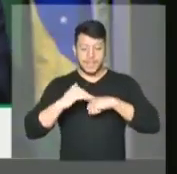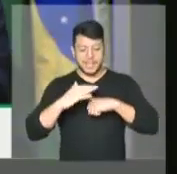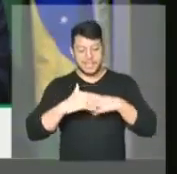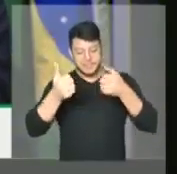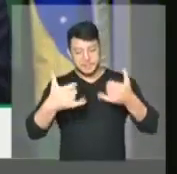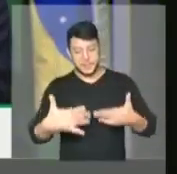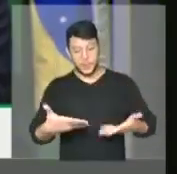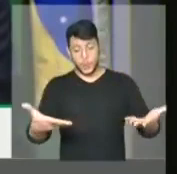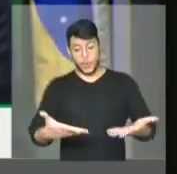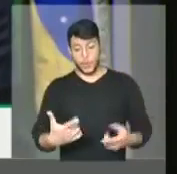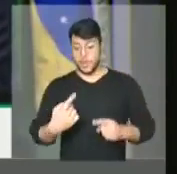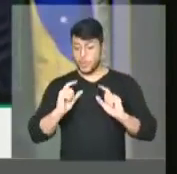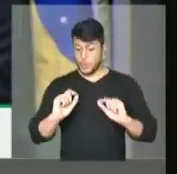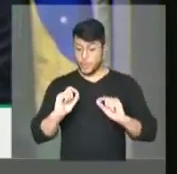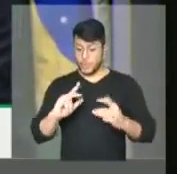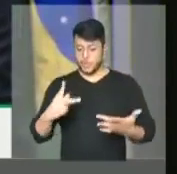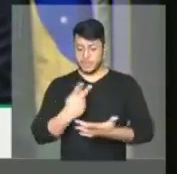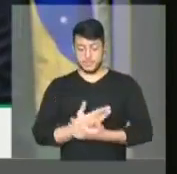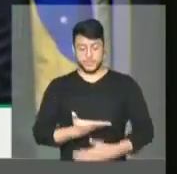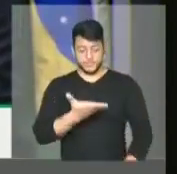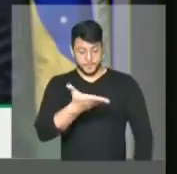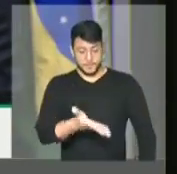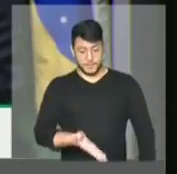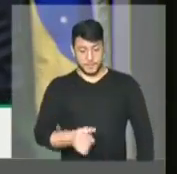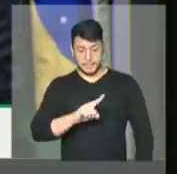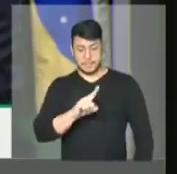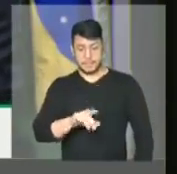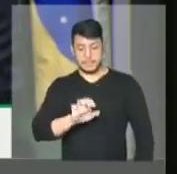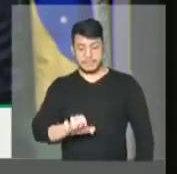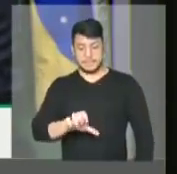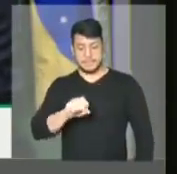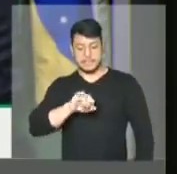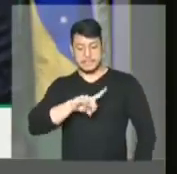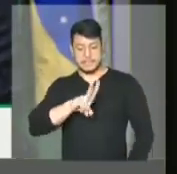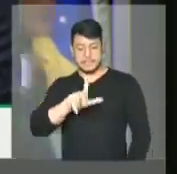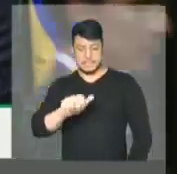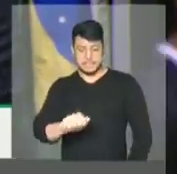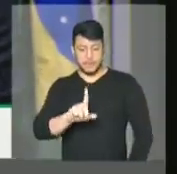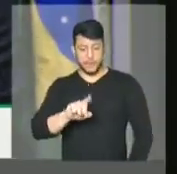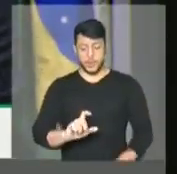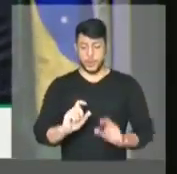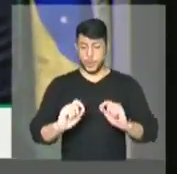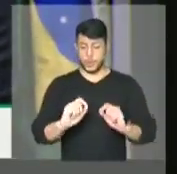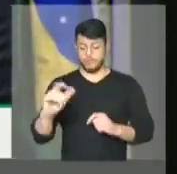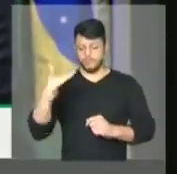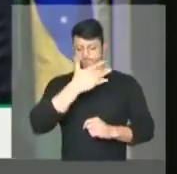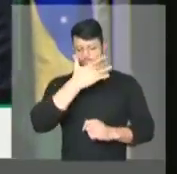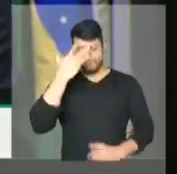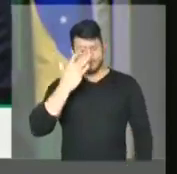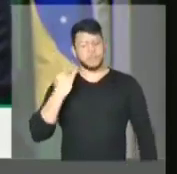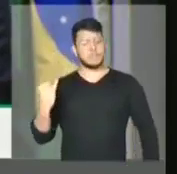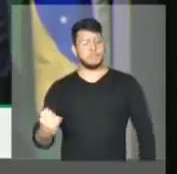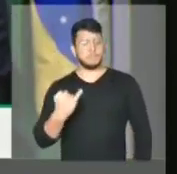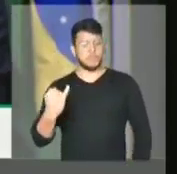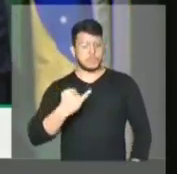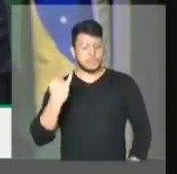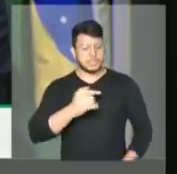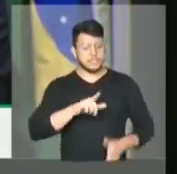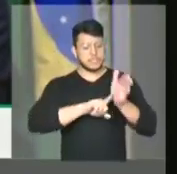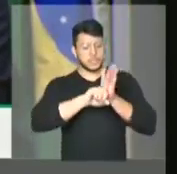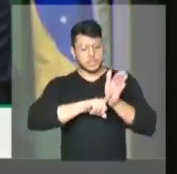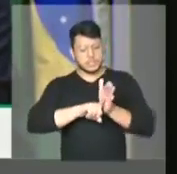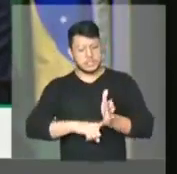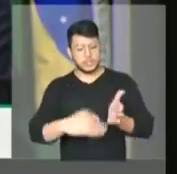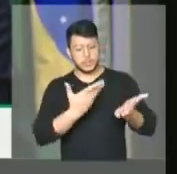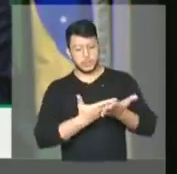deputado Zé Silva é uma das maiores autoridades no Brasil da questão do campo, da reforma agrária, é um